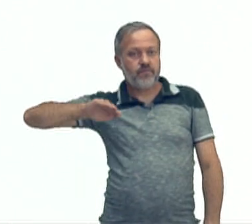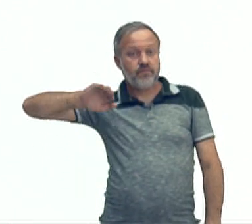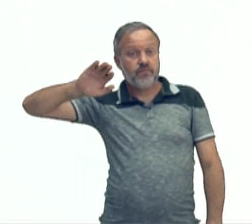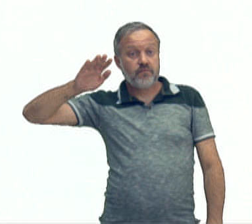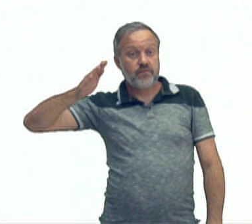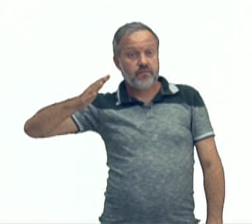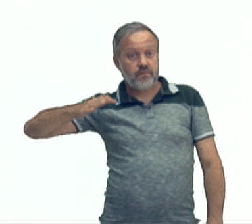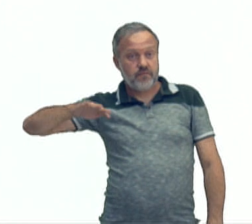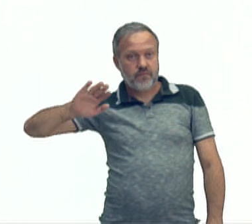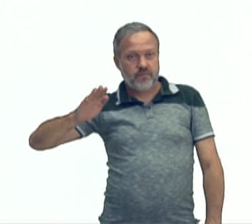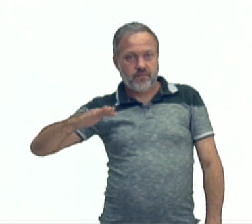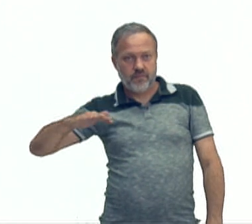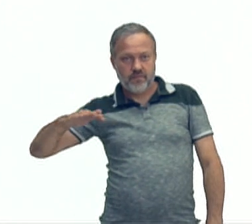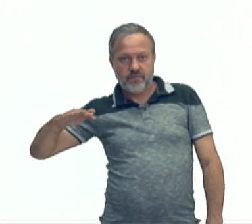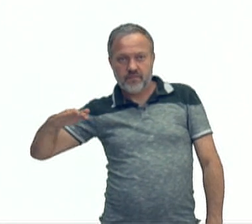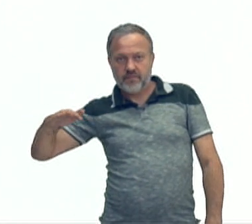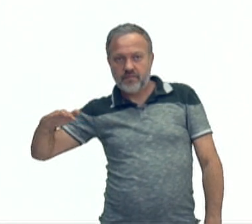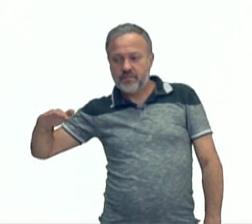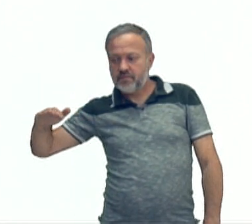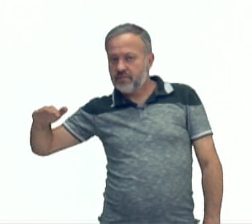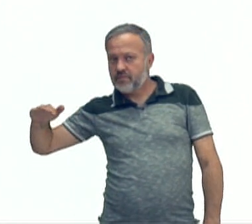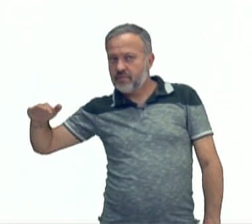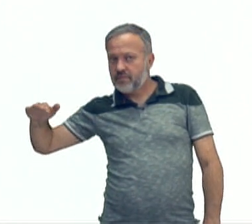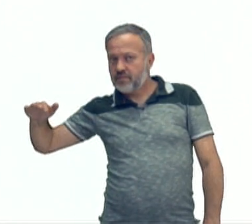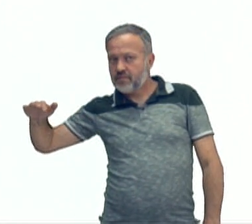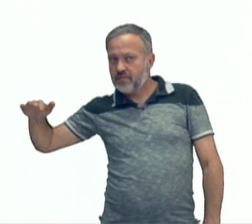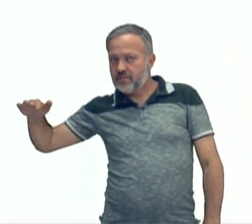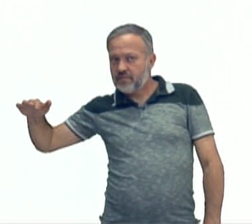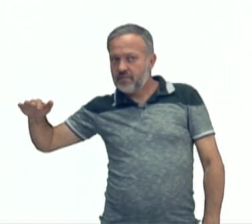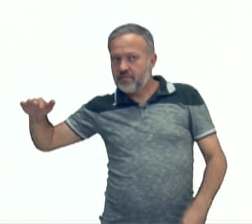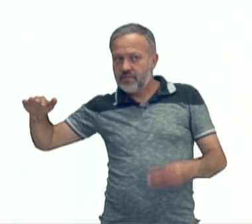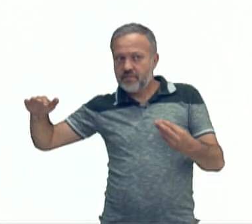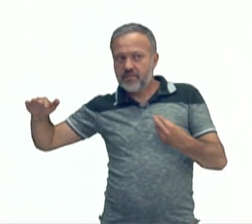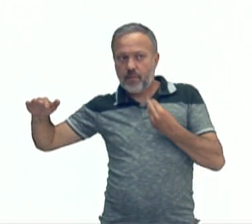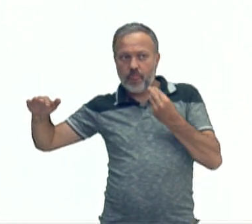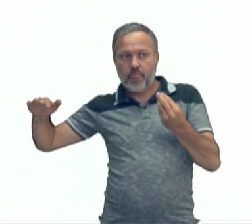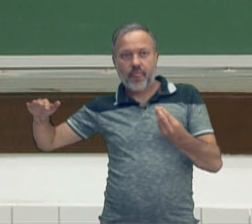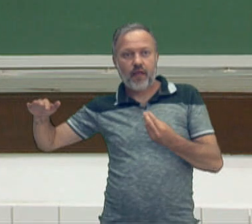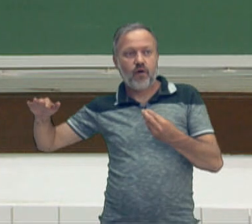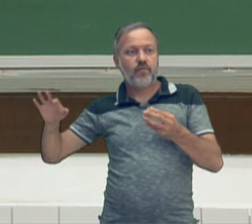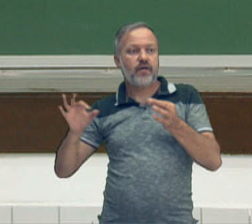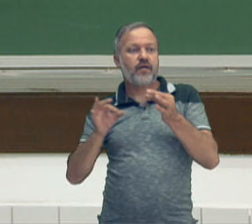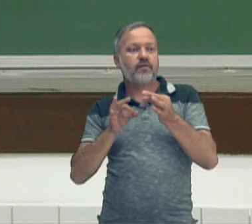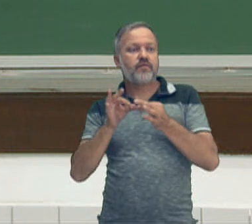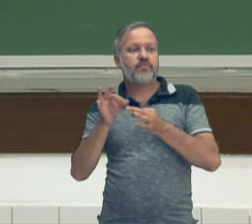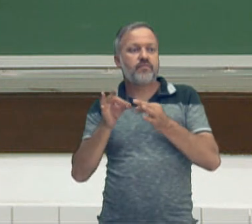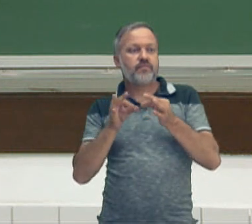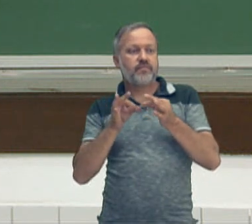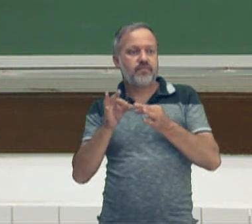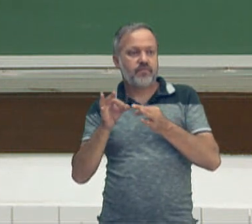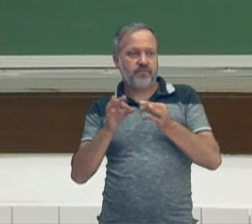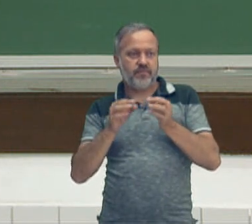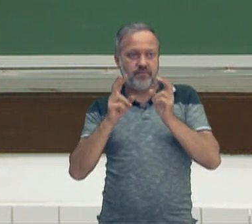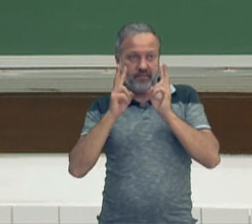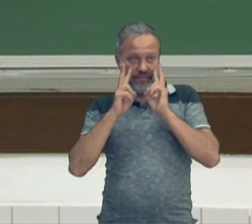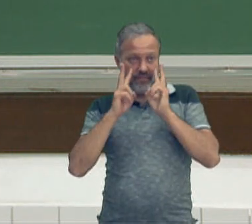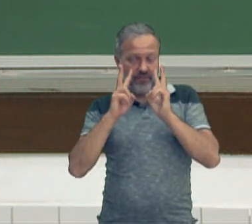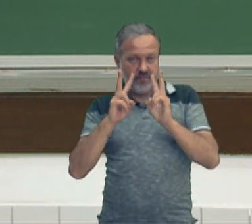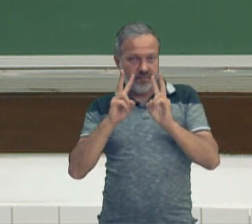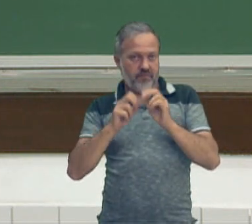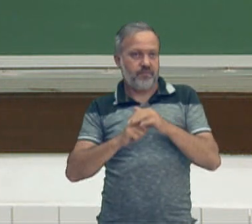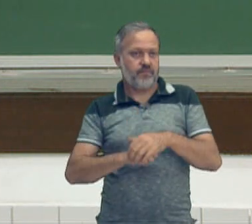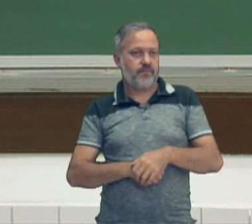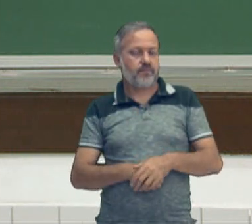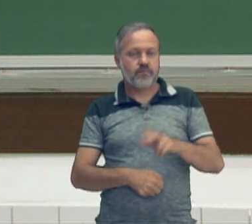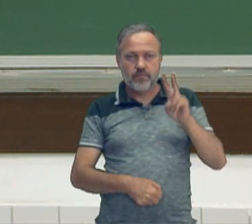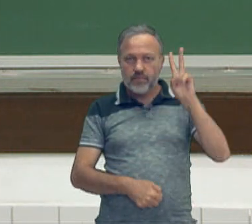aí áreas de planalto, áreas de planície. Como que está isso dentro do continente? Você